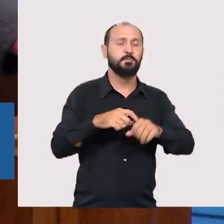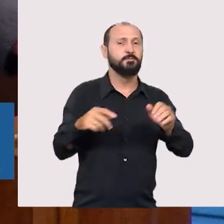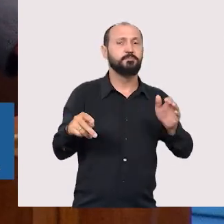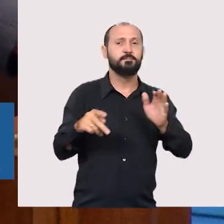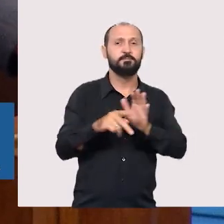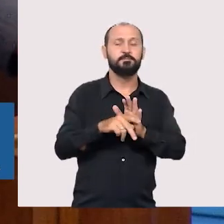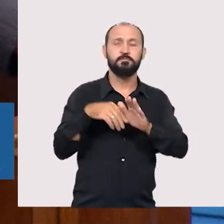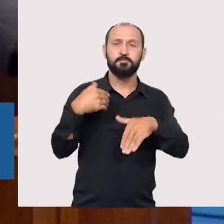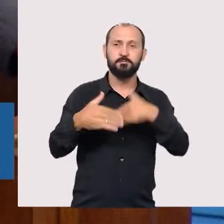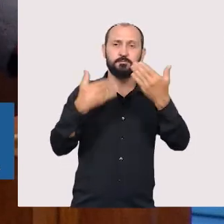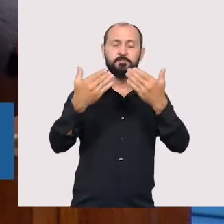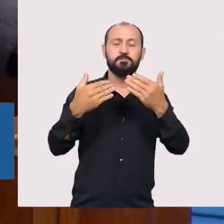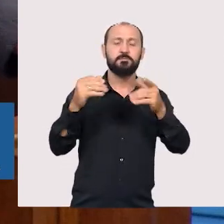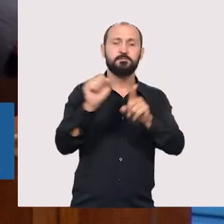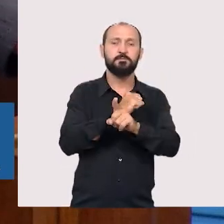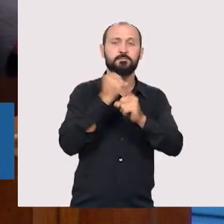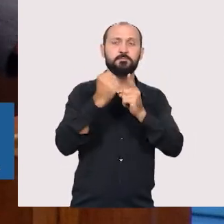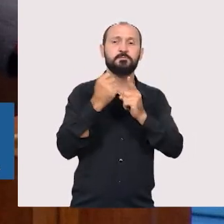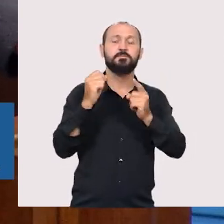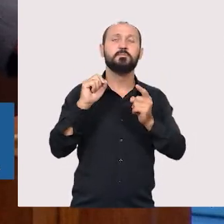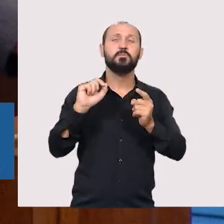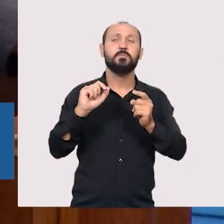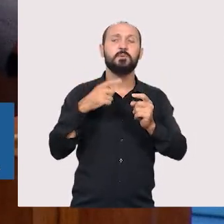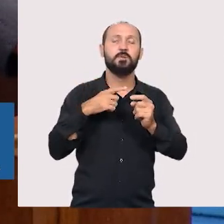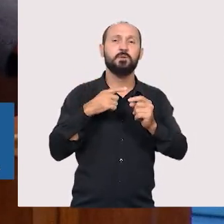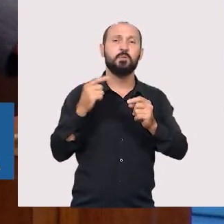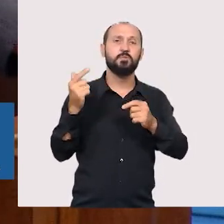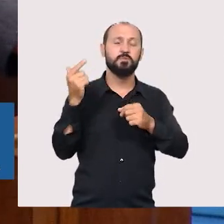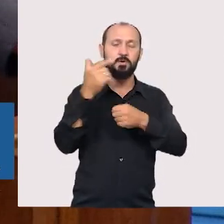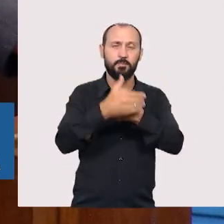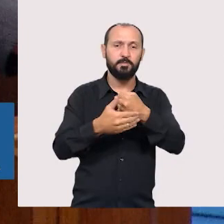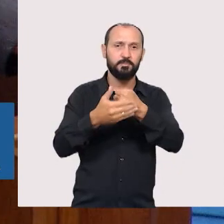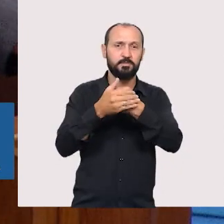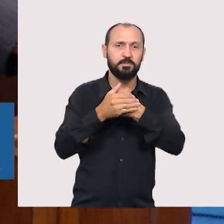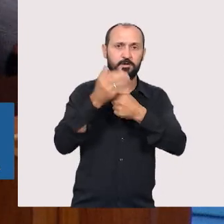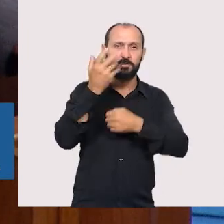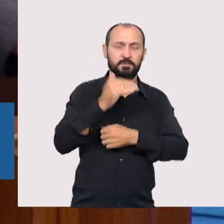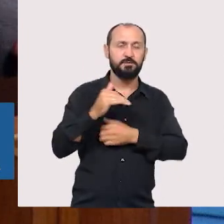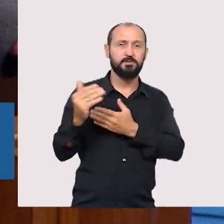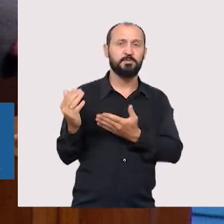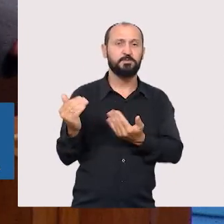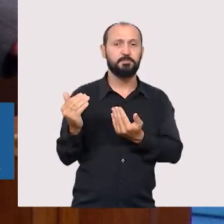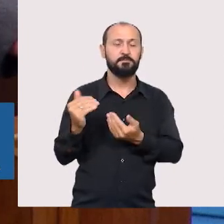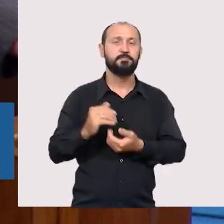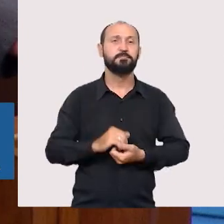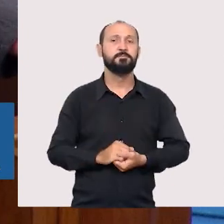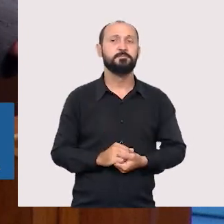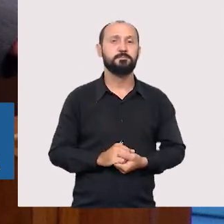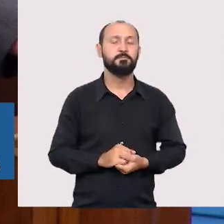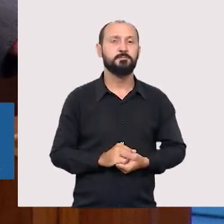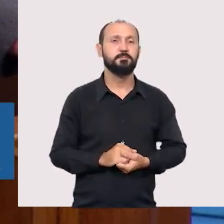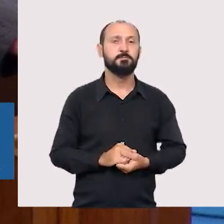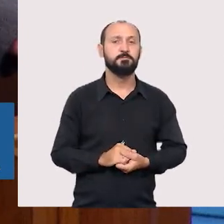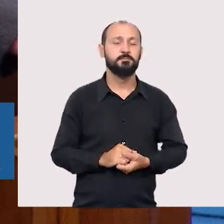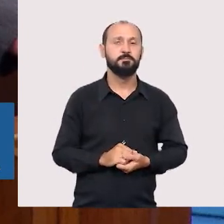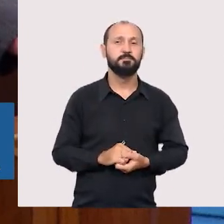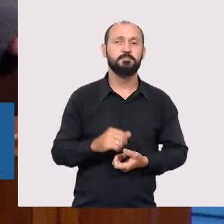Que façamos deste, então, um momento de proposição, evolução enquanto sociedade, de maneira que realmente se possa proteger essas crianças e